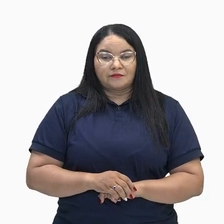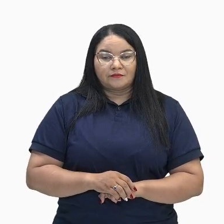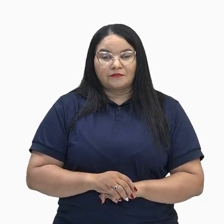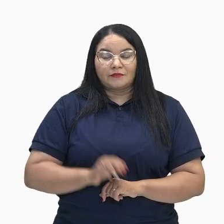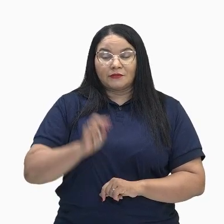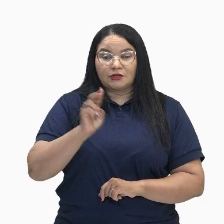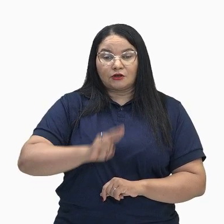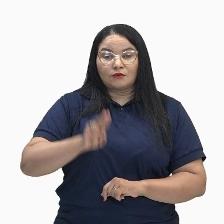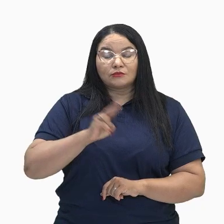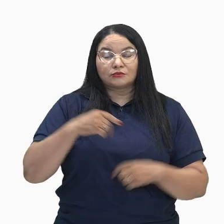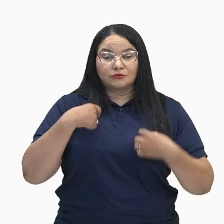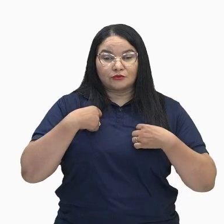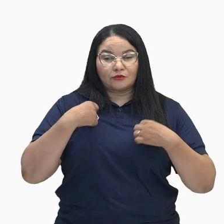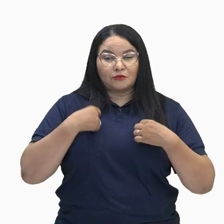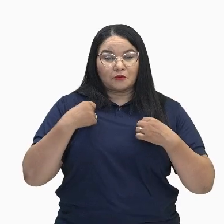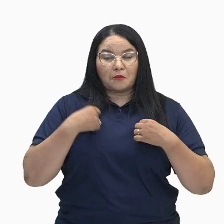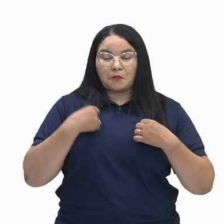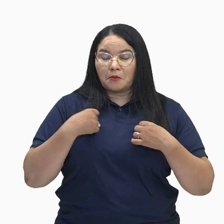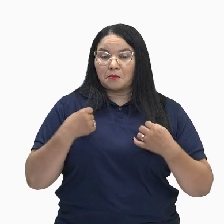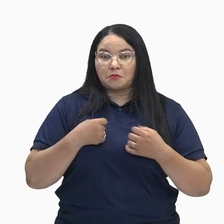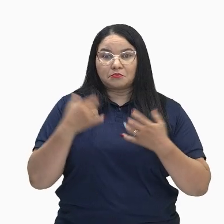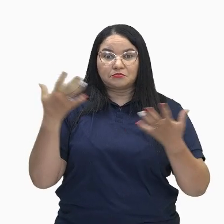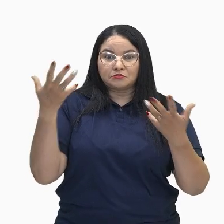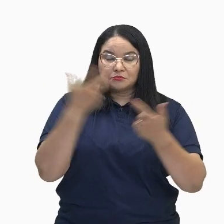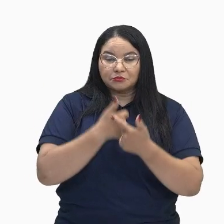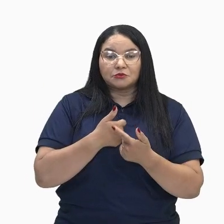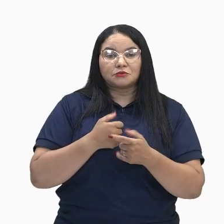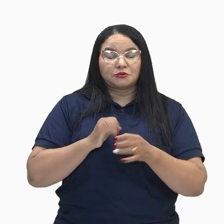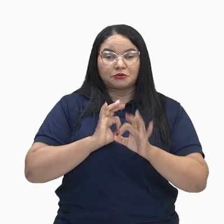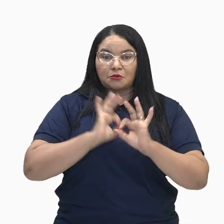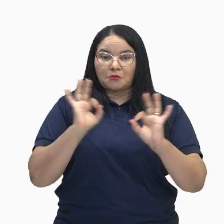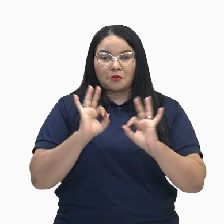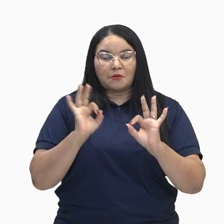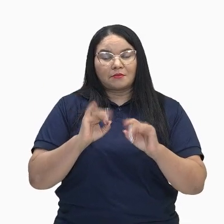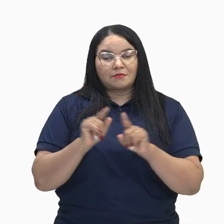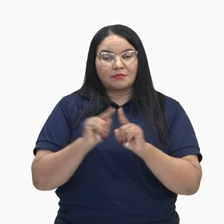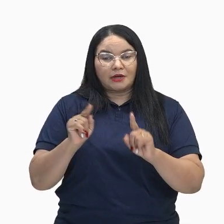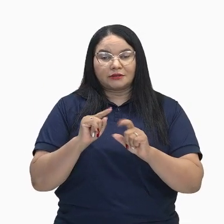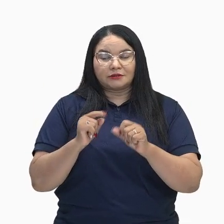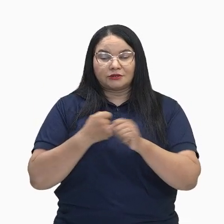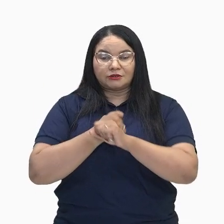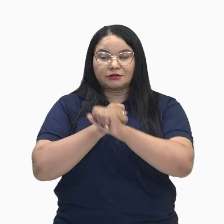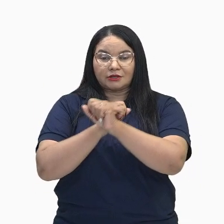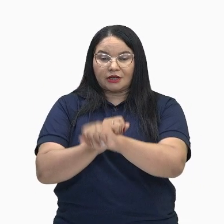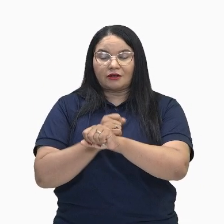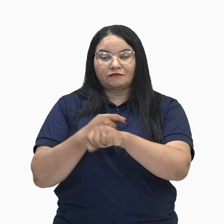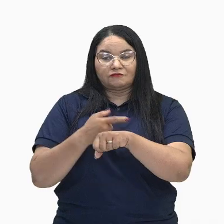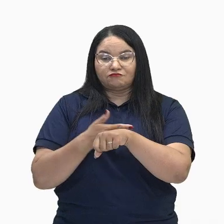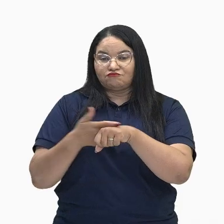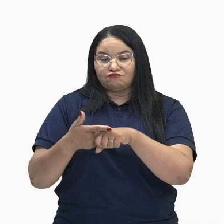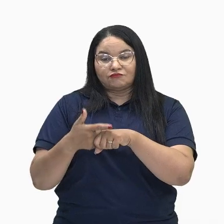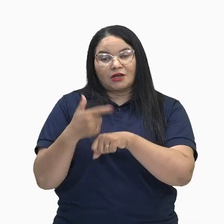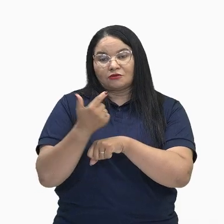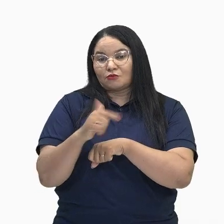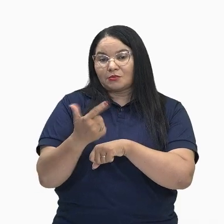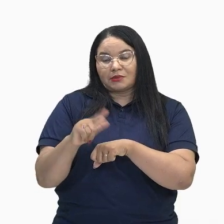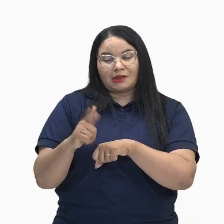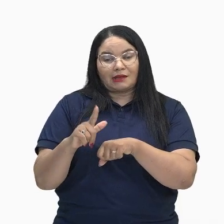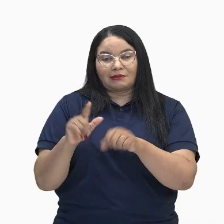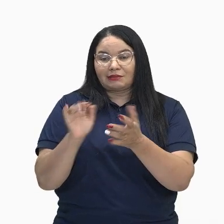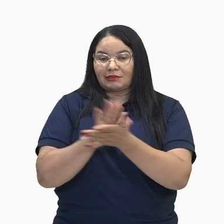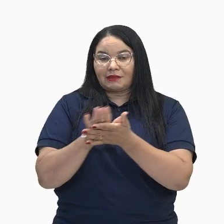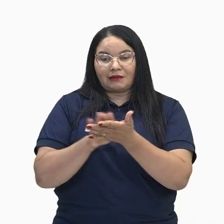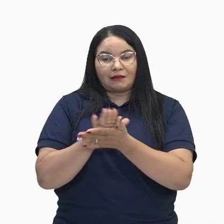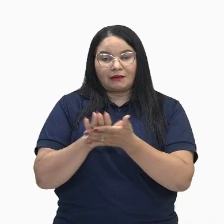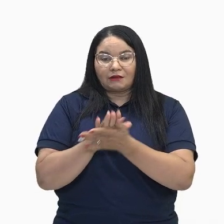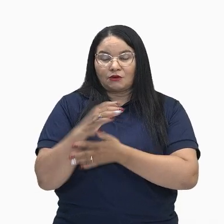uso, né, de roupas extravagantes, enquanto que os escravos não têm nada. Então, observe a ideia do absurdo que ocorre aí.